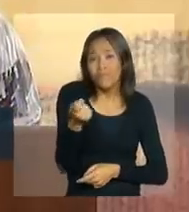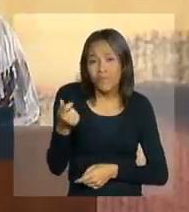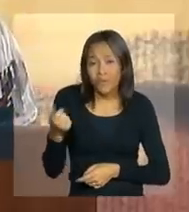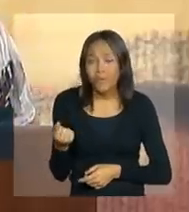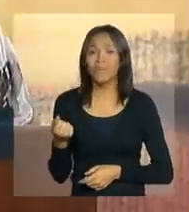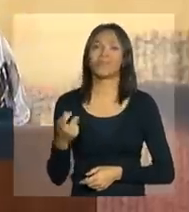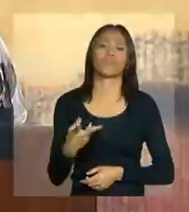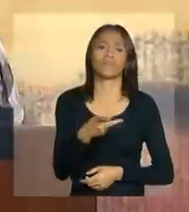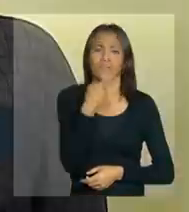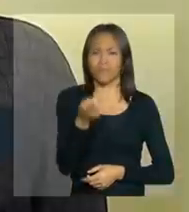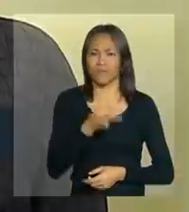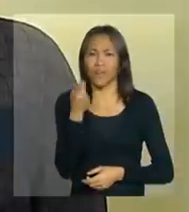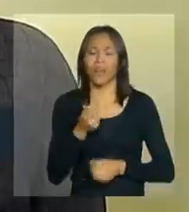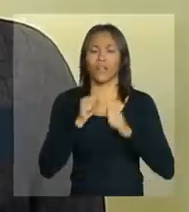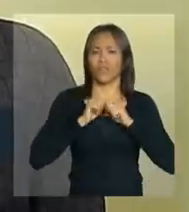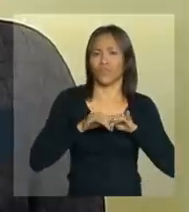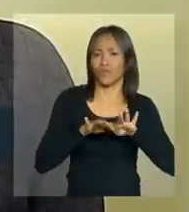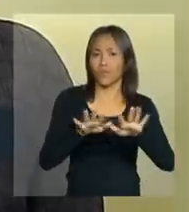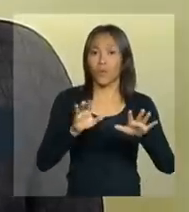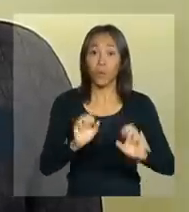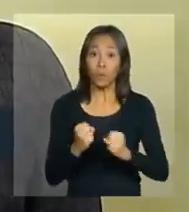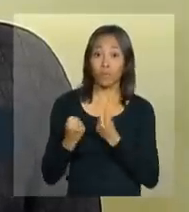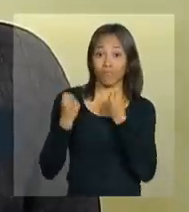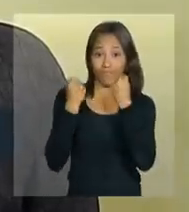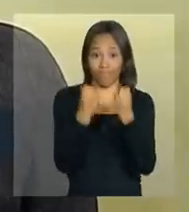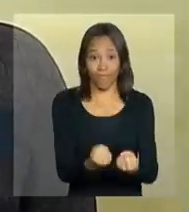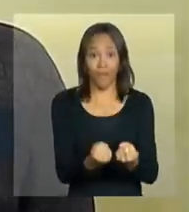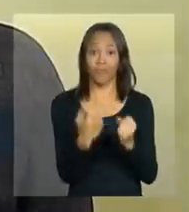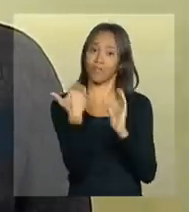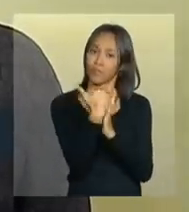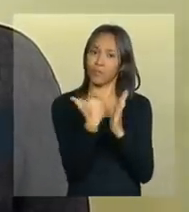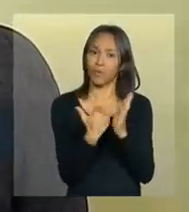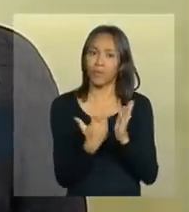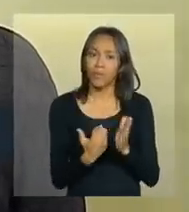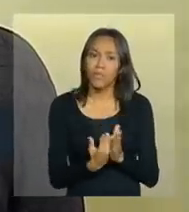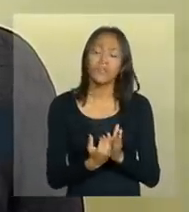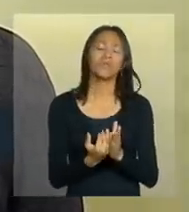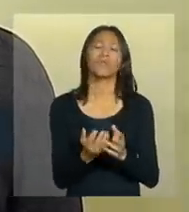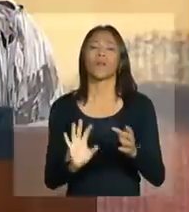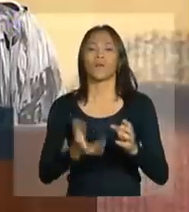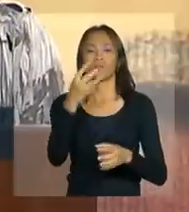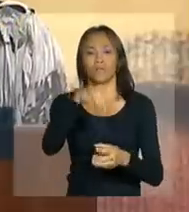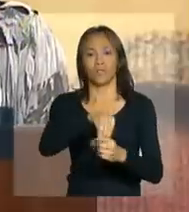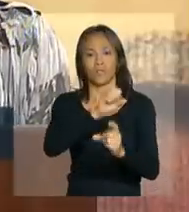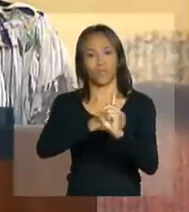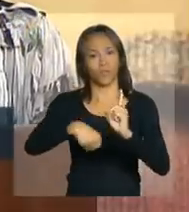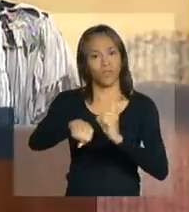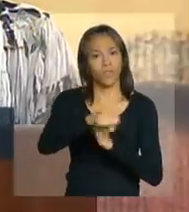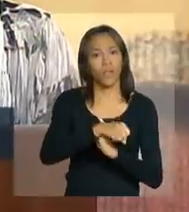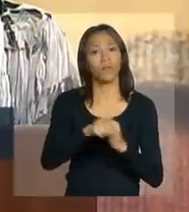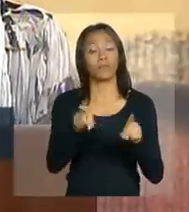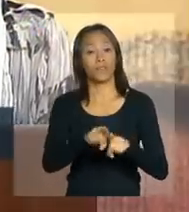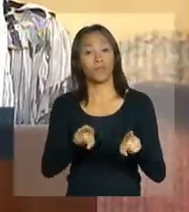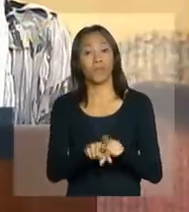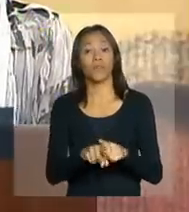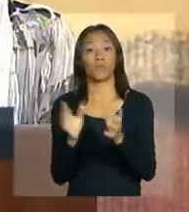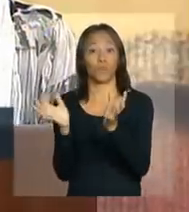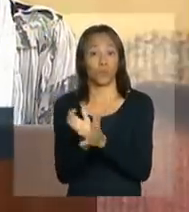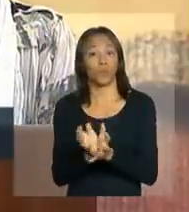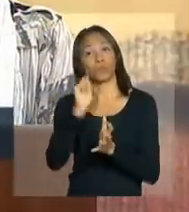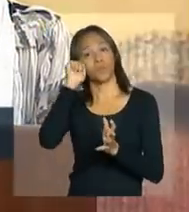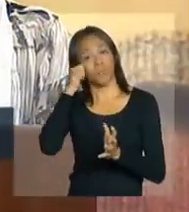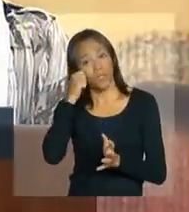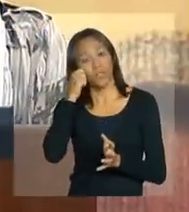sobre o impacto deste processo de mobilidade social sobre a parcela negra da